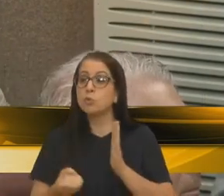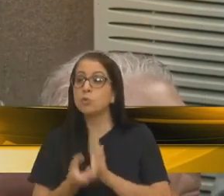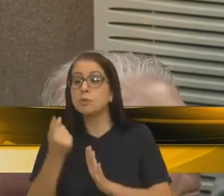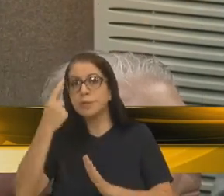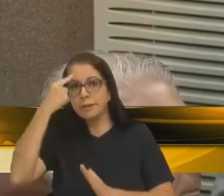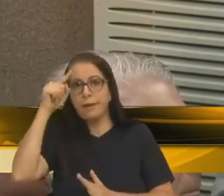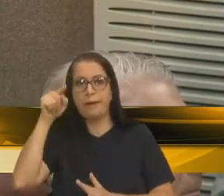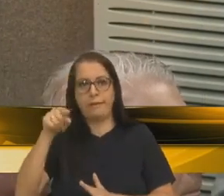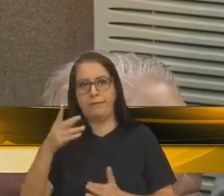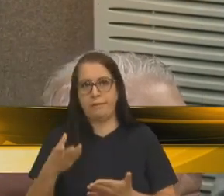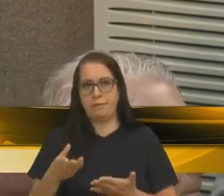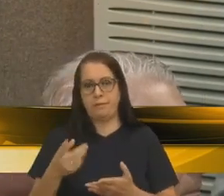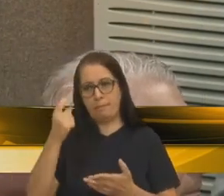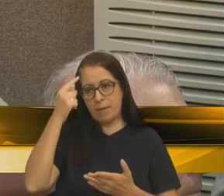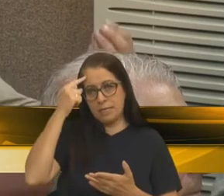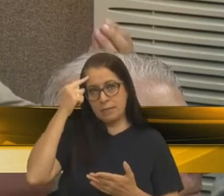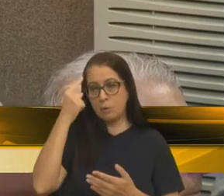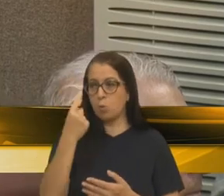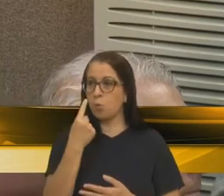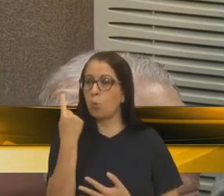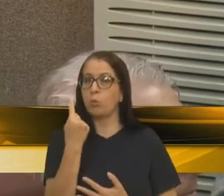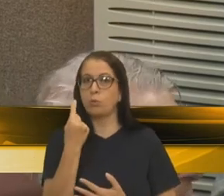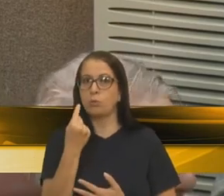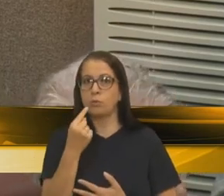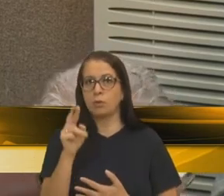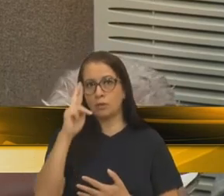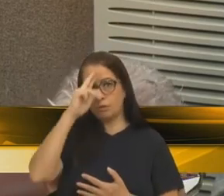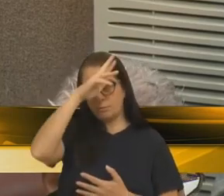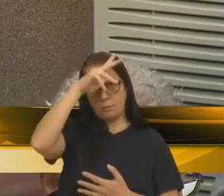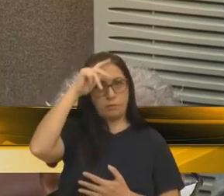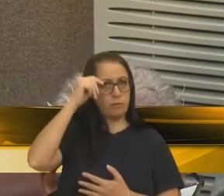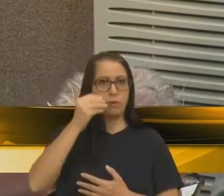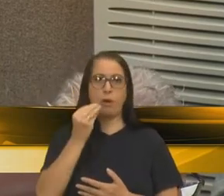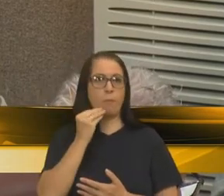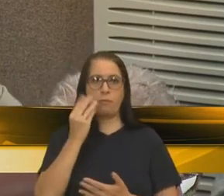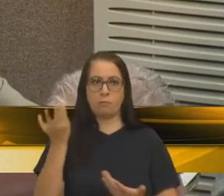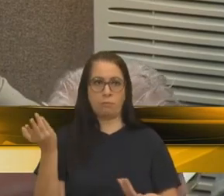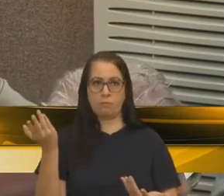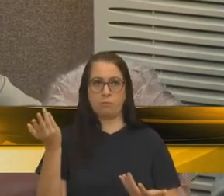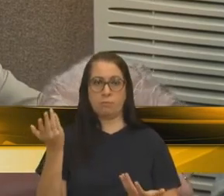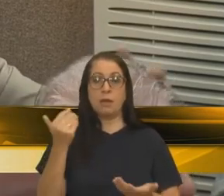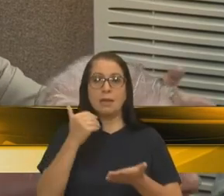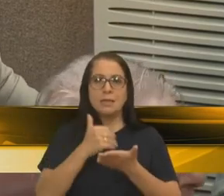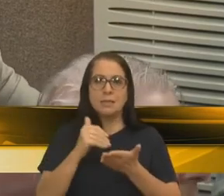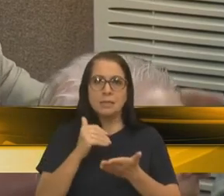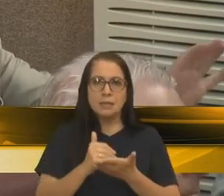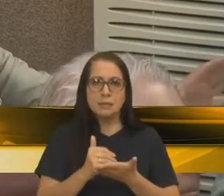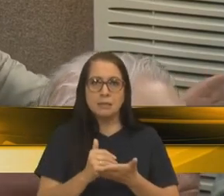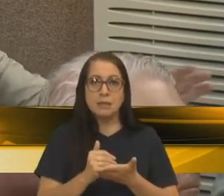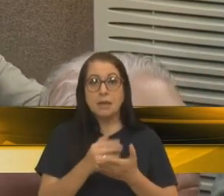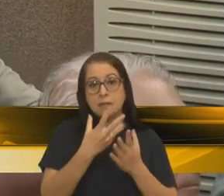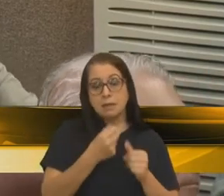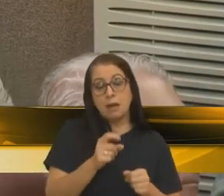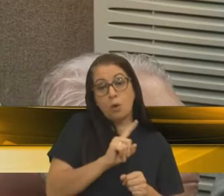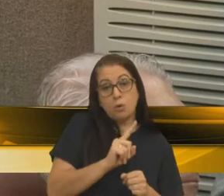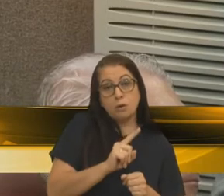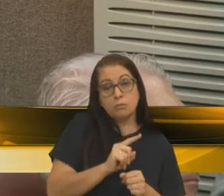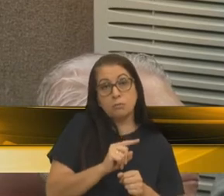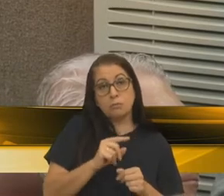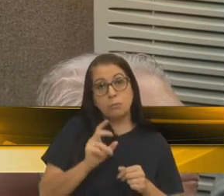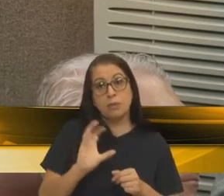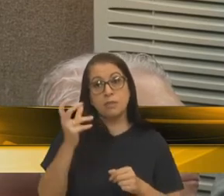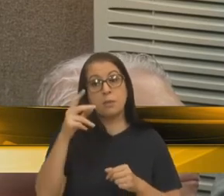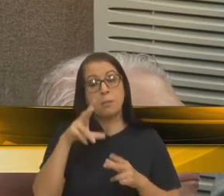ideia de pensamento único que vem da cabeça do prefeito. É óbvio. Aí a secretária se submeter ou não é uma decisão muito particular